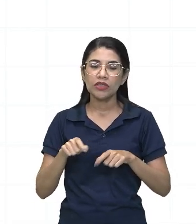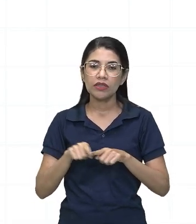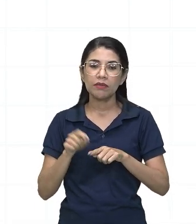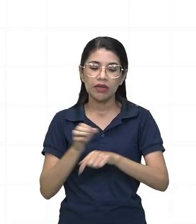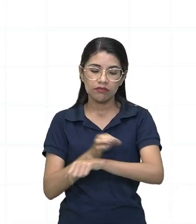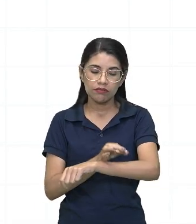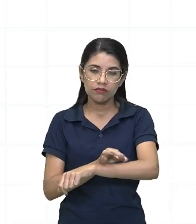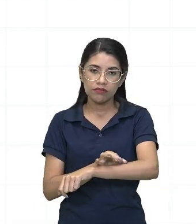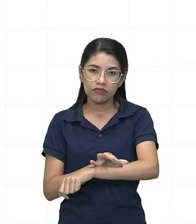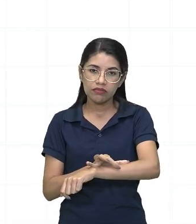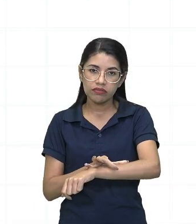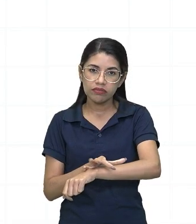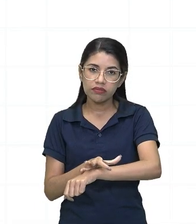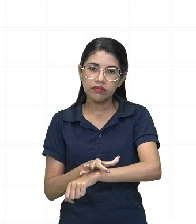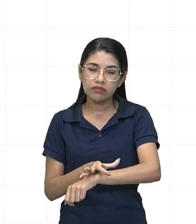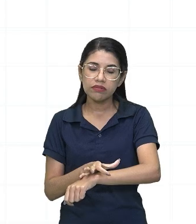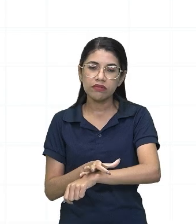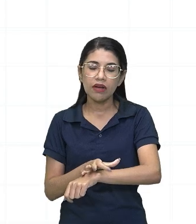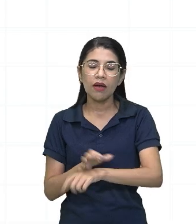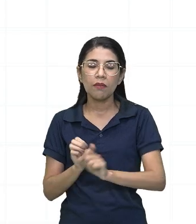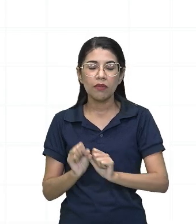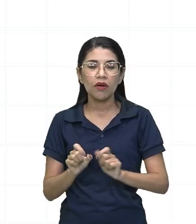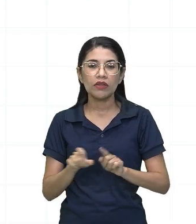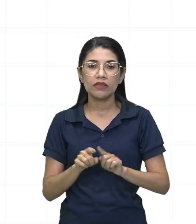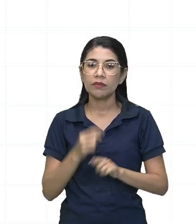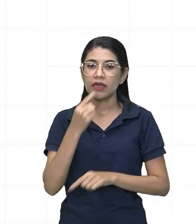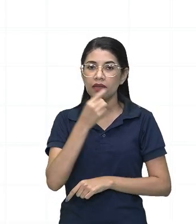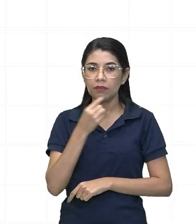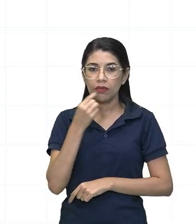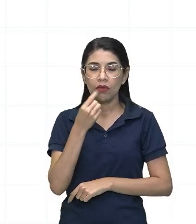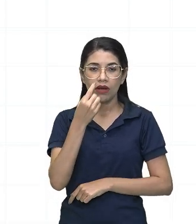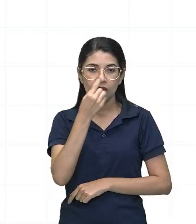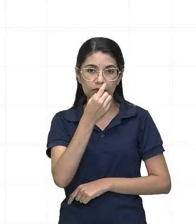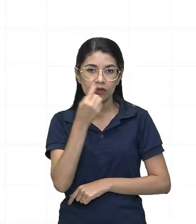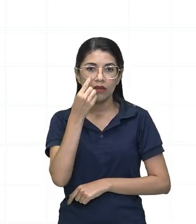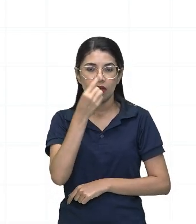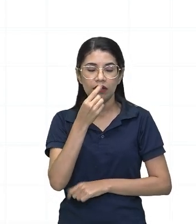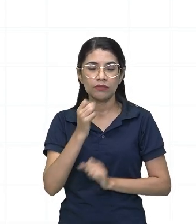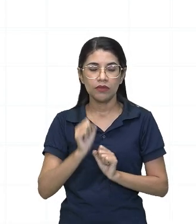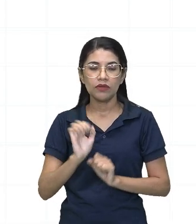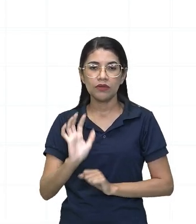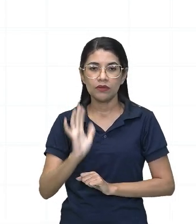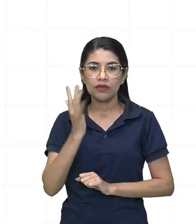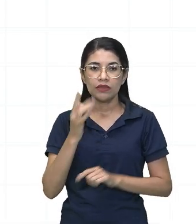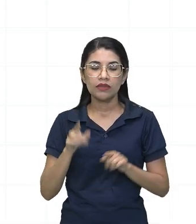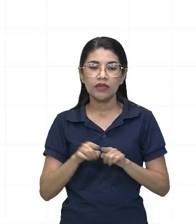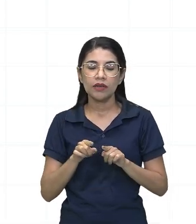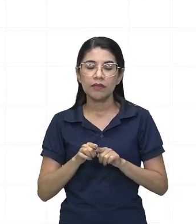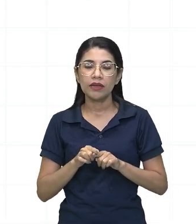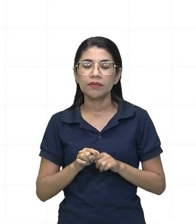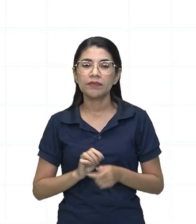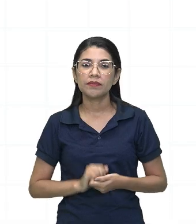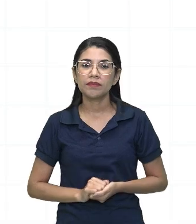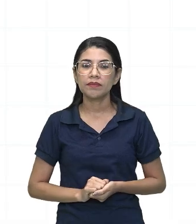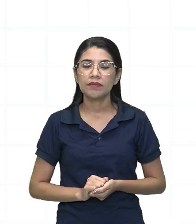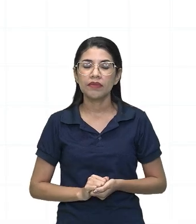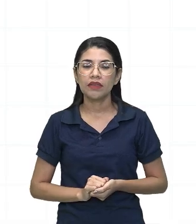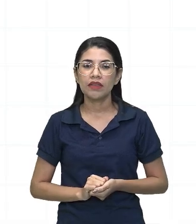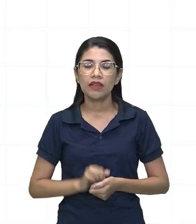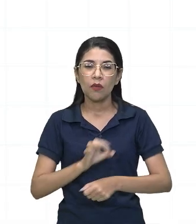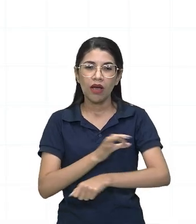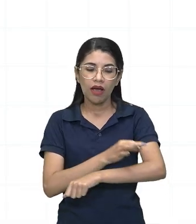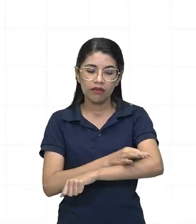nas mucosas como boca e nariz, certo? As feridas causadas pela